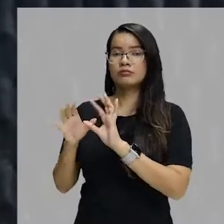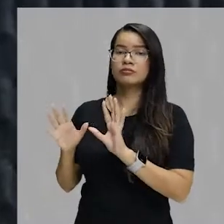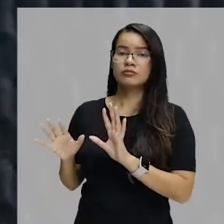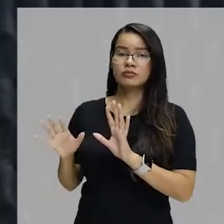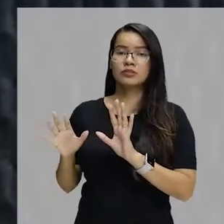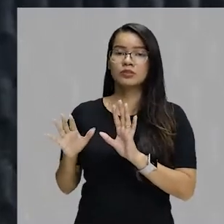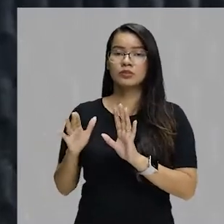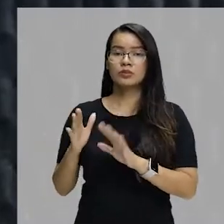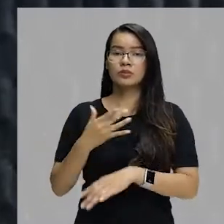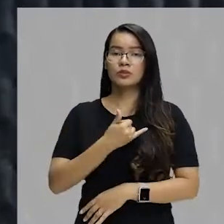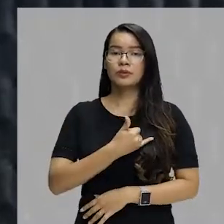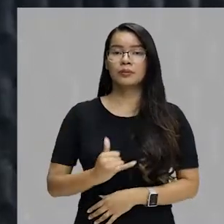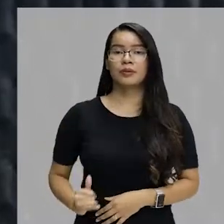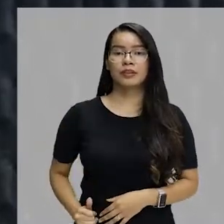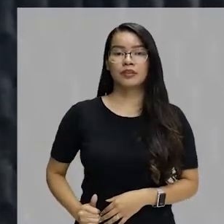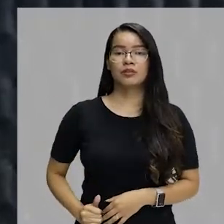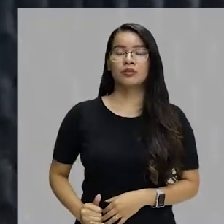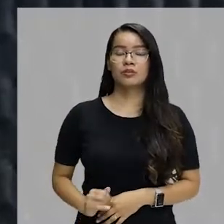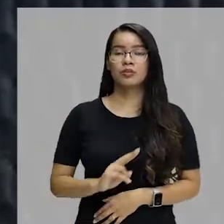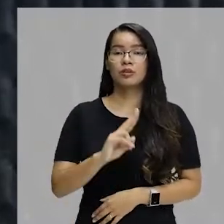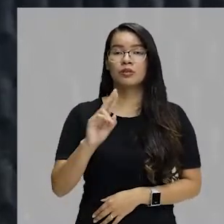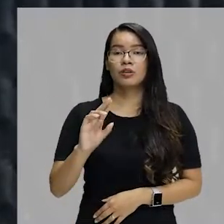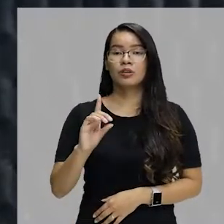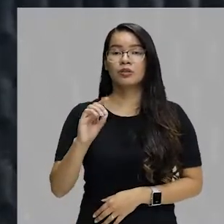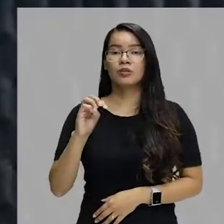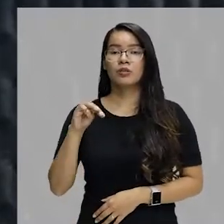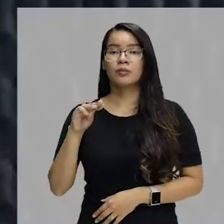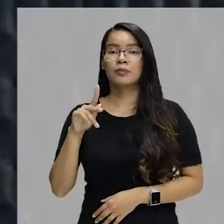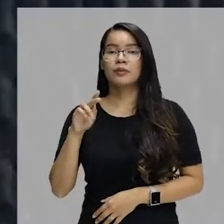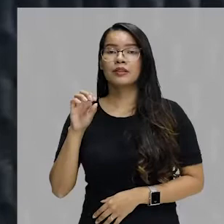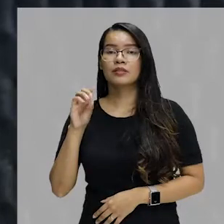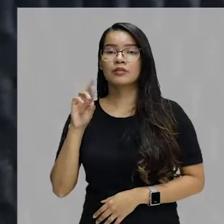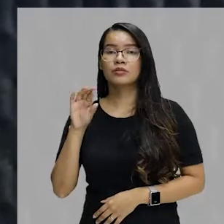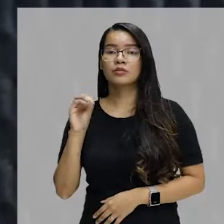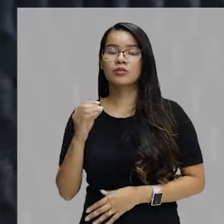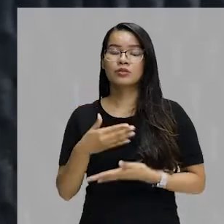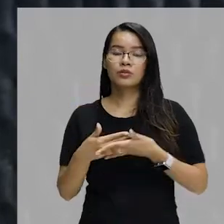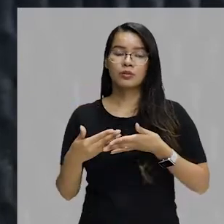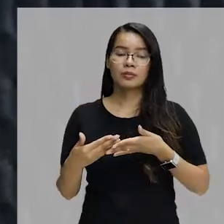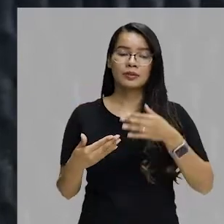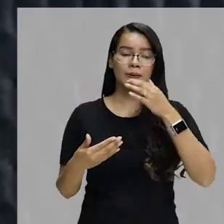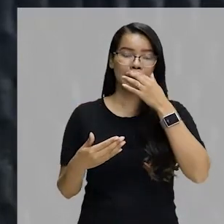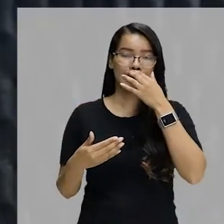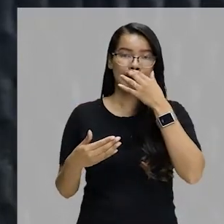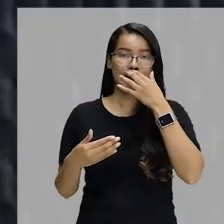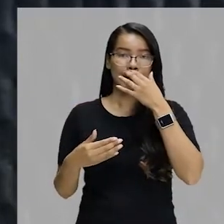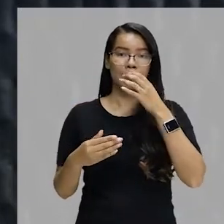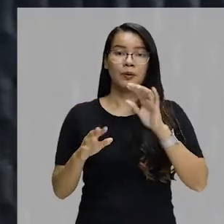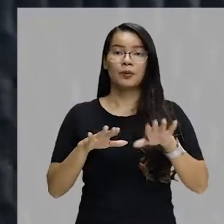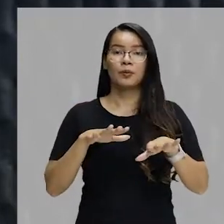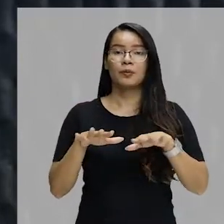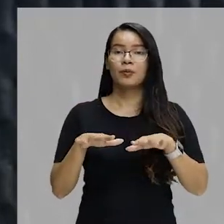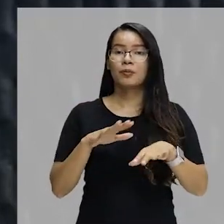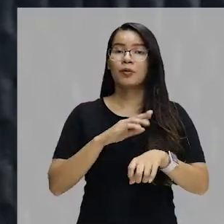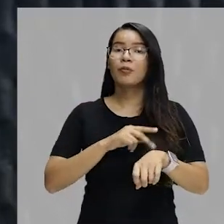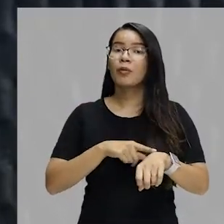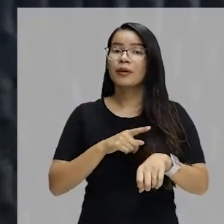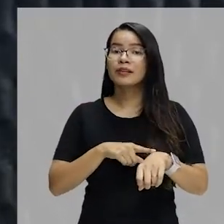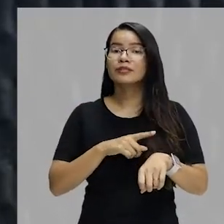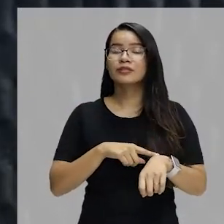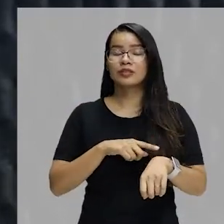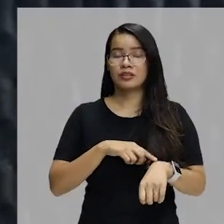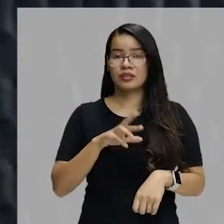do imperador Dom Pedro. Começa ali o período regencial, que vai de 1831, no momento que Dom